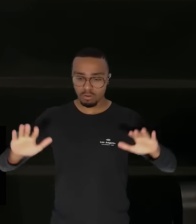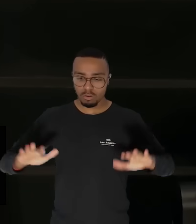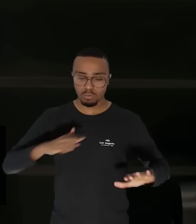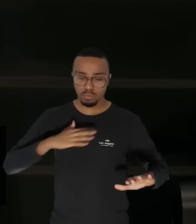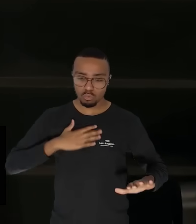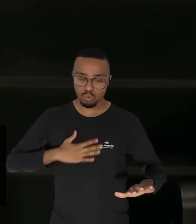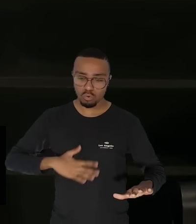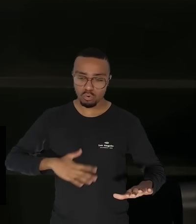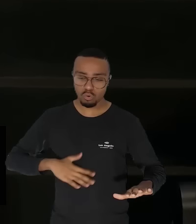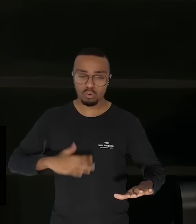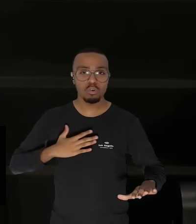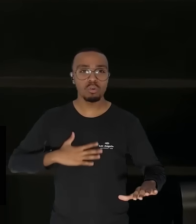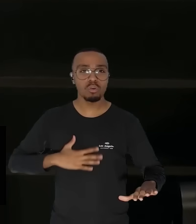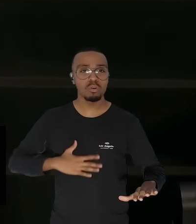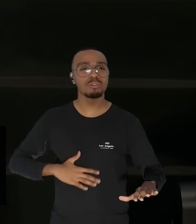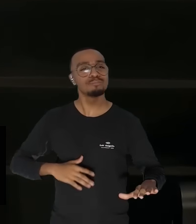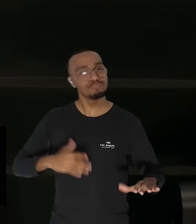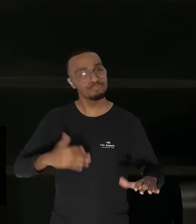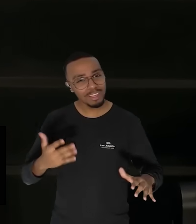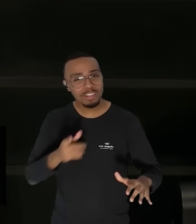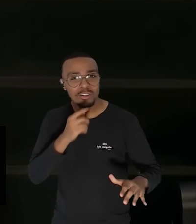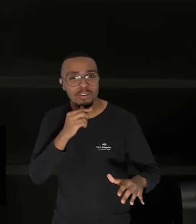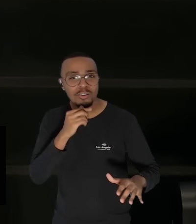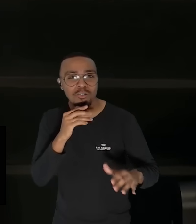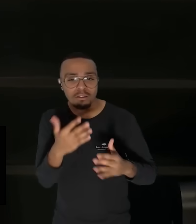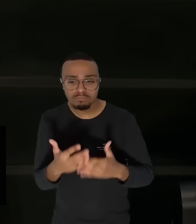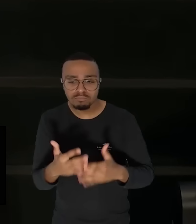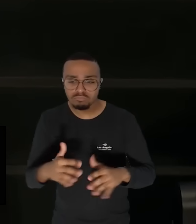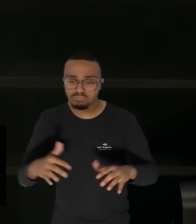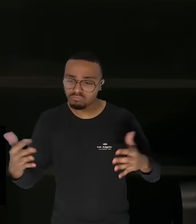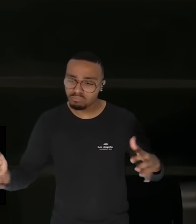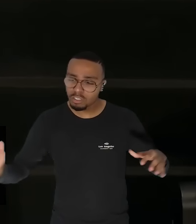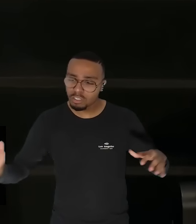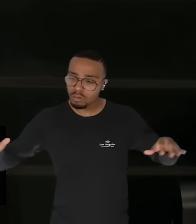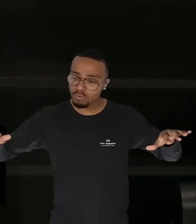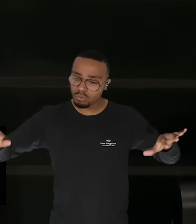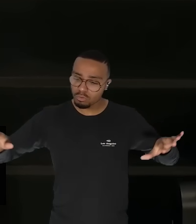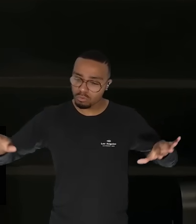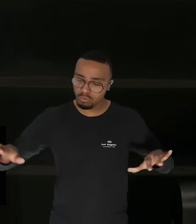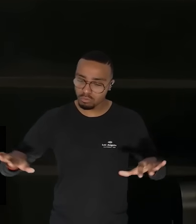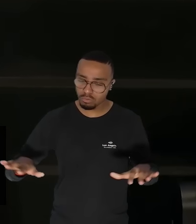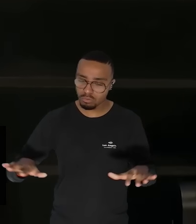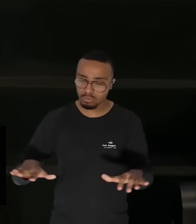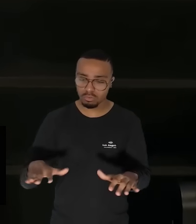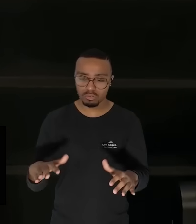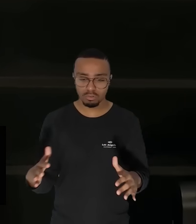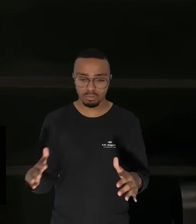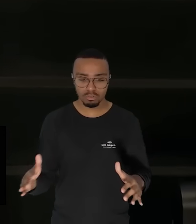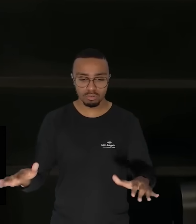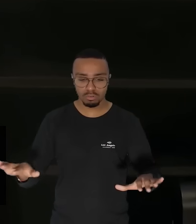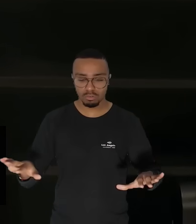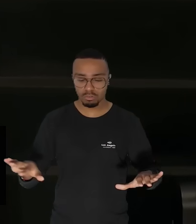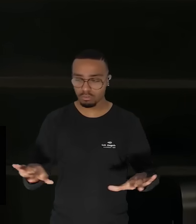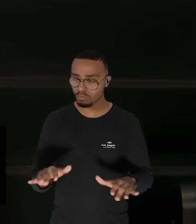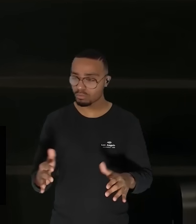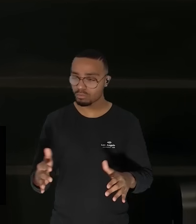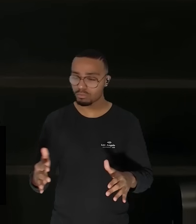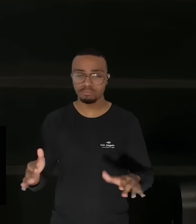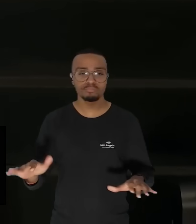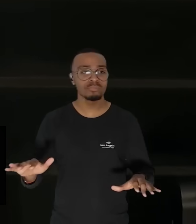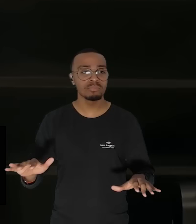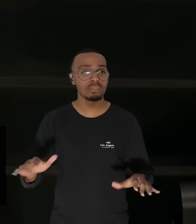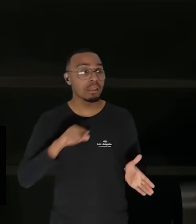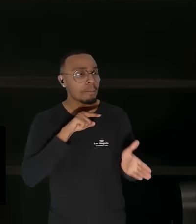completa bonança. Então perguntou aos seus discípulos: por que vocês estão